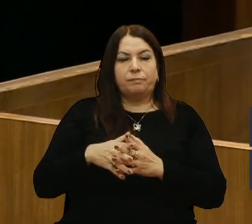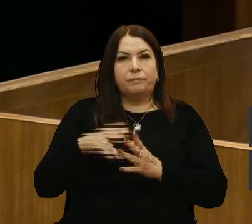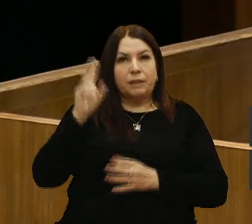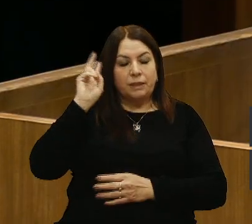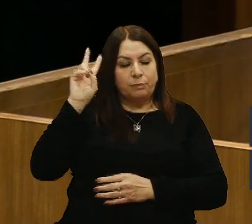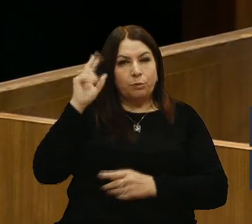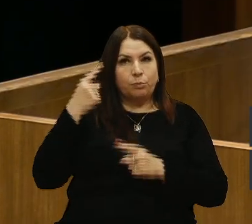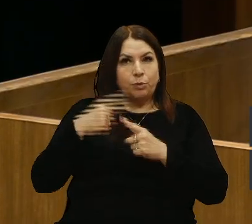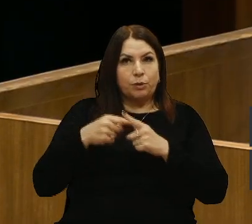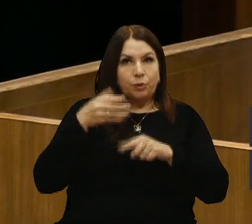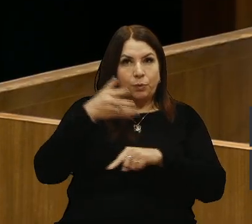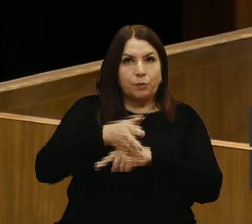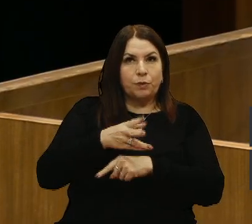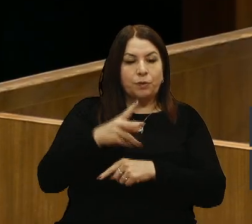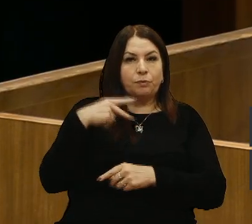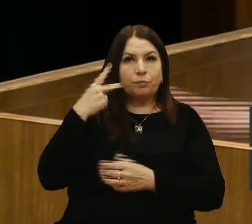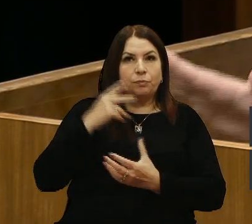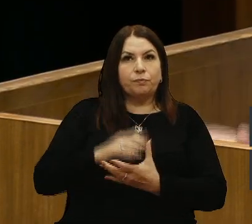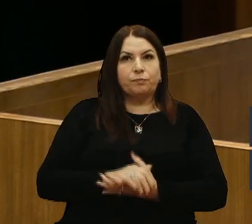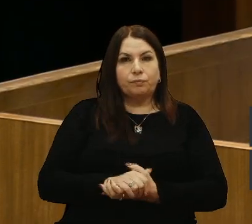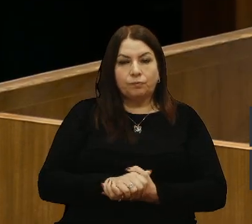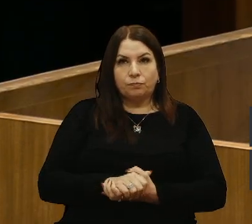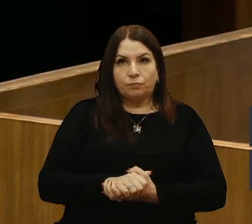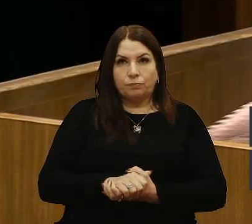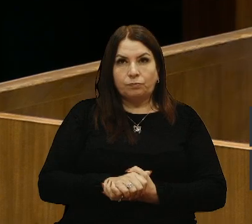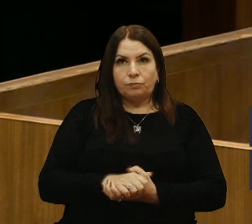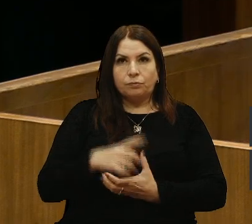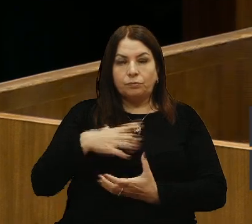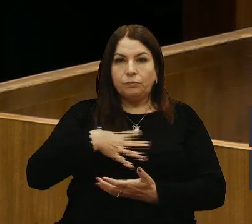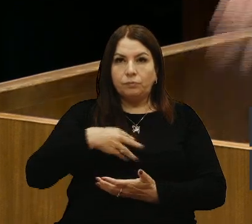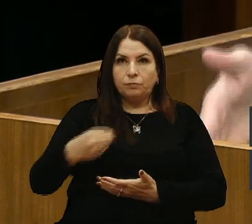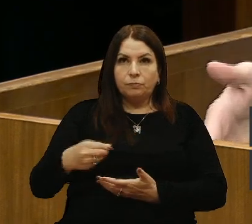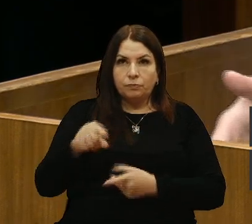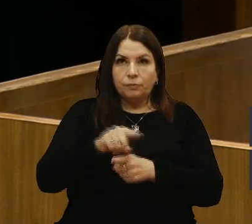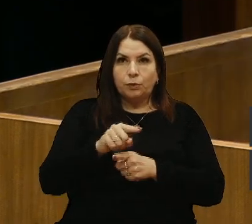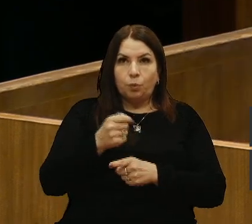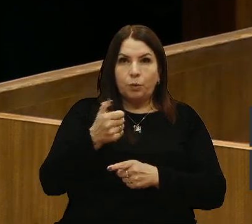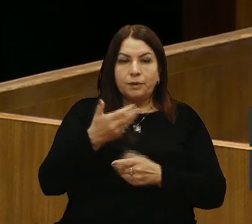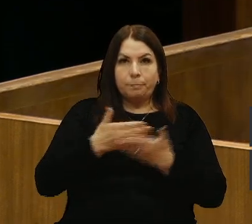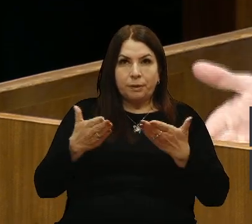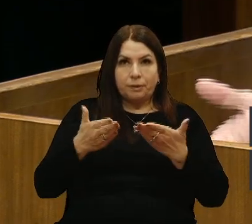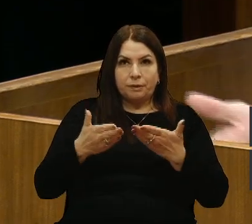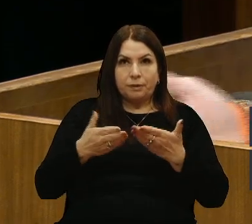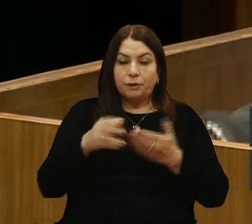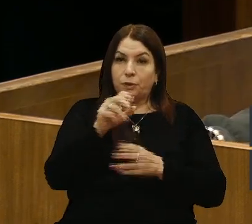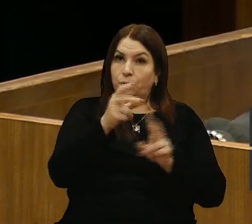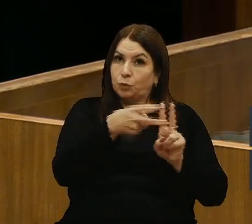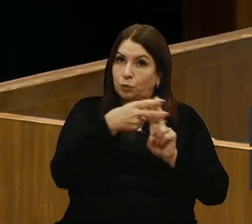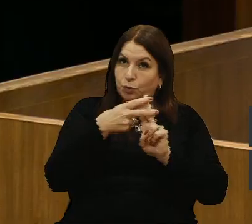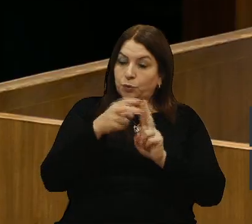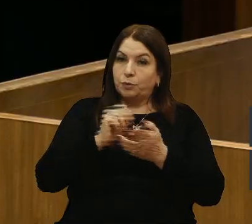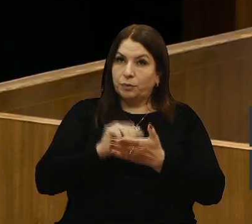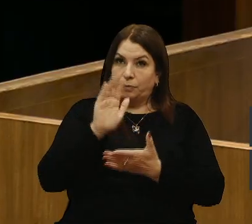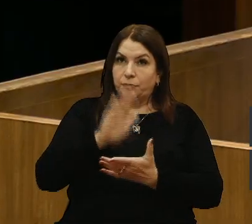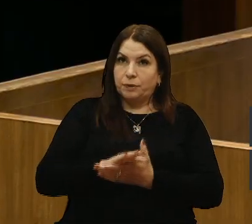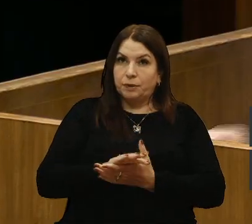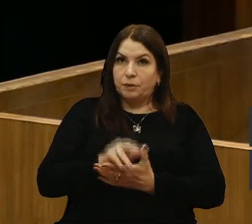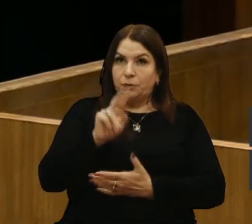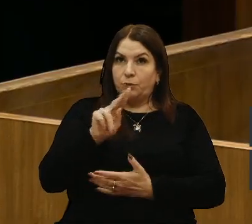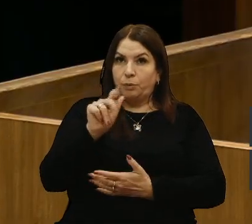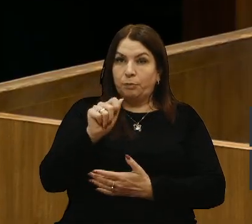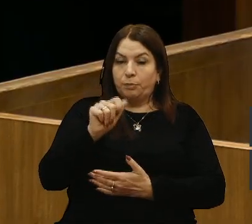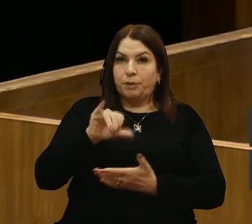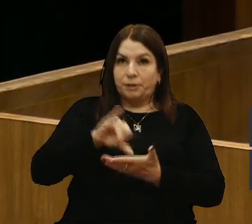lembrou por que eu entrei na política, que é por ter meu filho e por quase perder ele no sistema de saúde, Uma né? parte, por gentileza. Na UPA